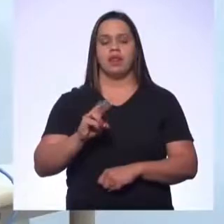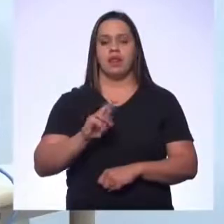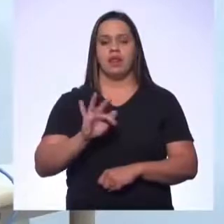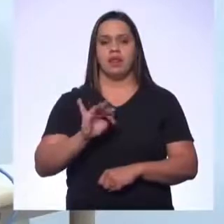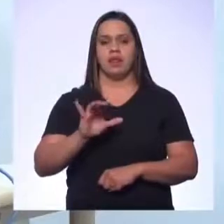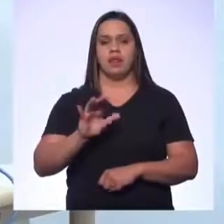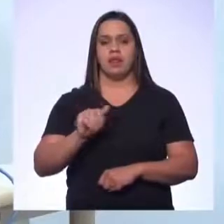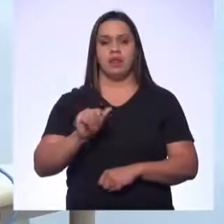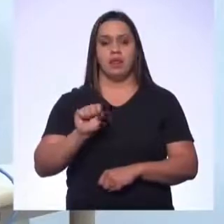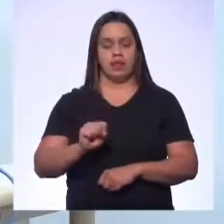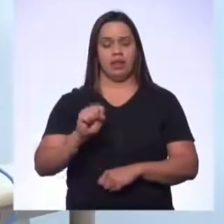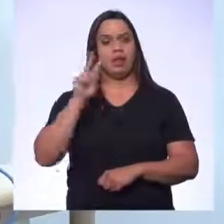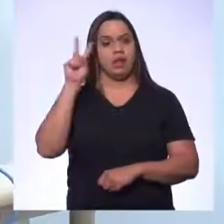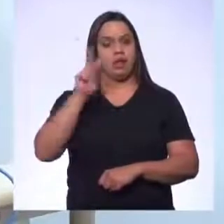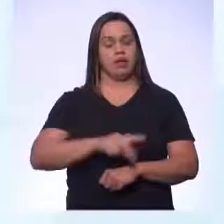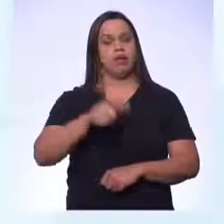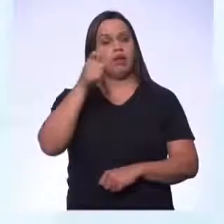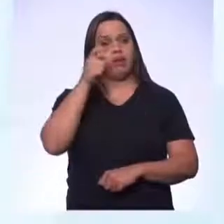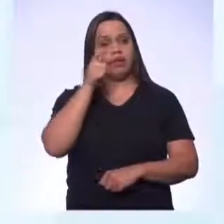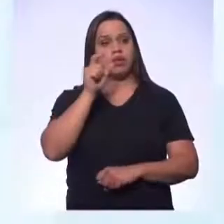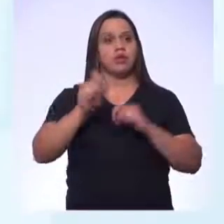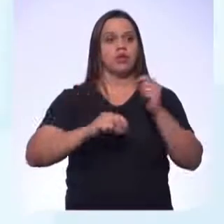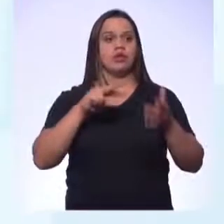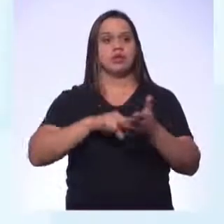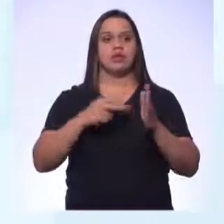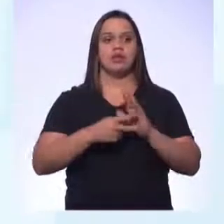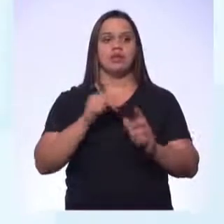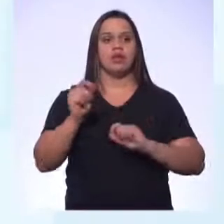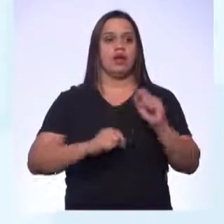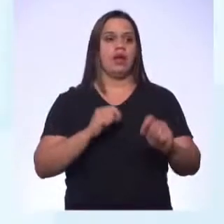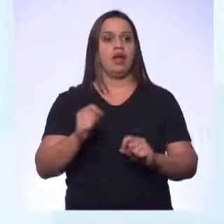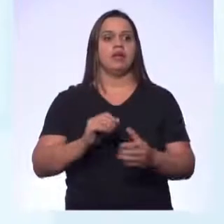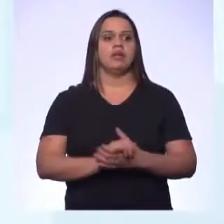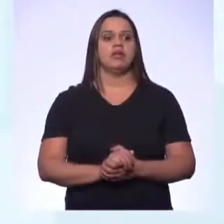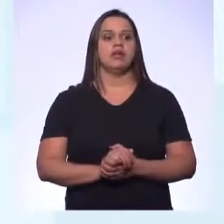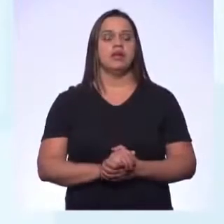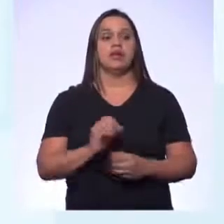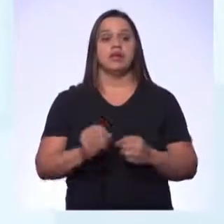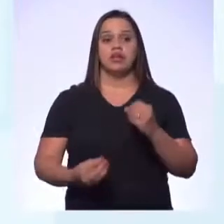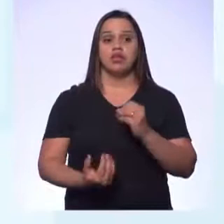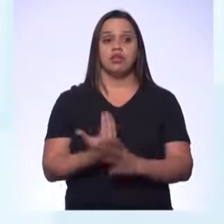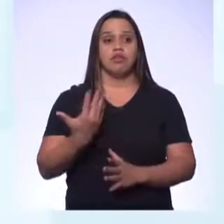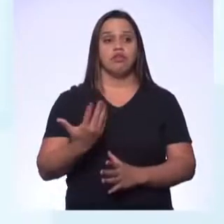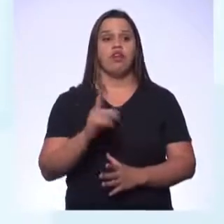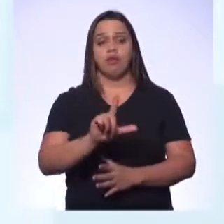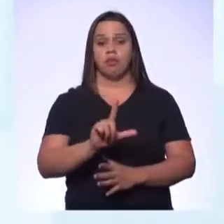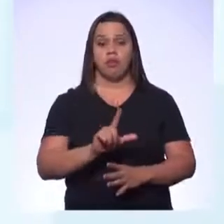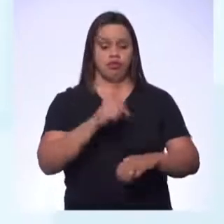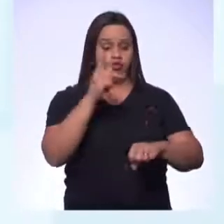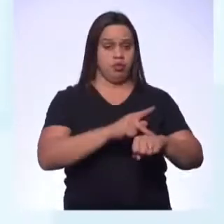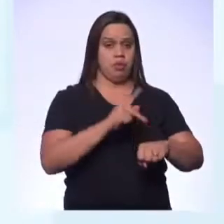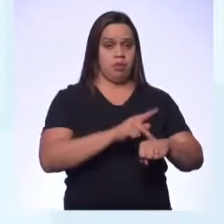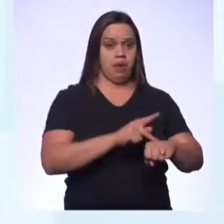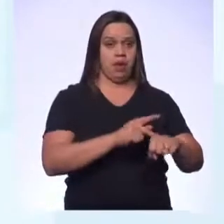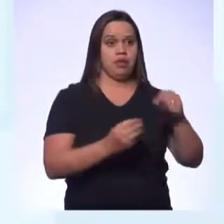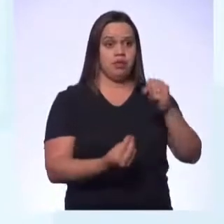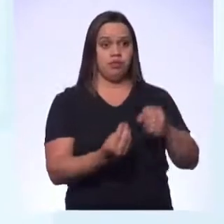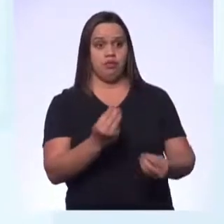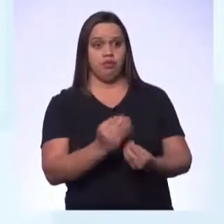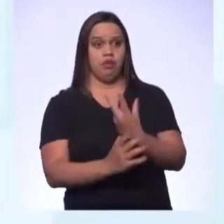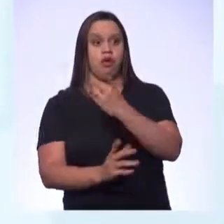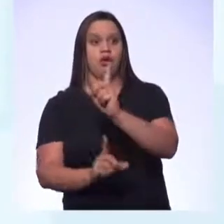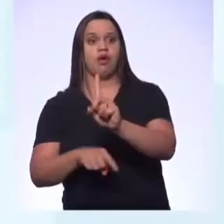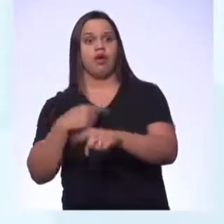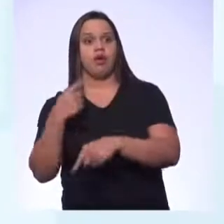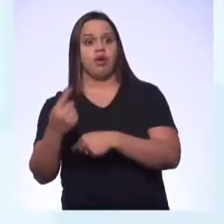aí vocês vão observar aí na tela o que são rochas metamórficas. São aquelas que se formam de outra rocha, cujo nome nos remete a